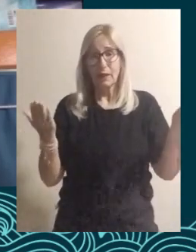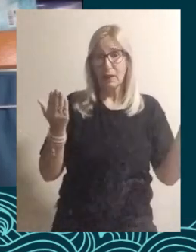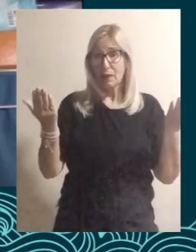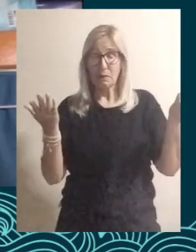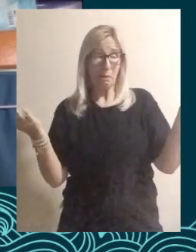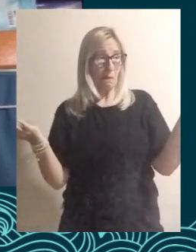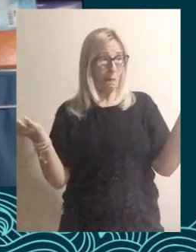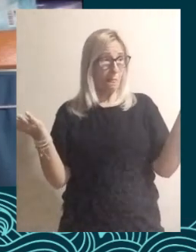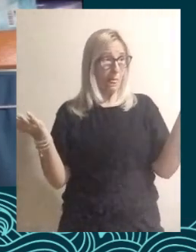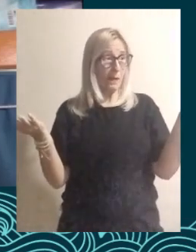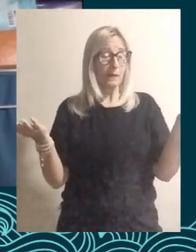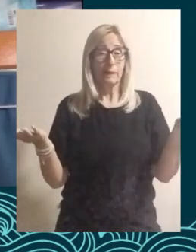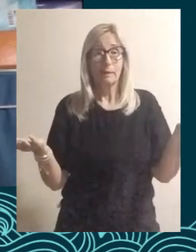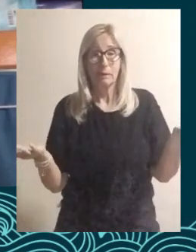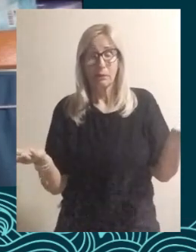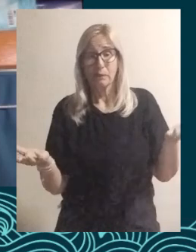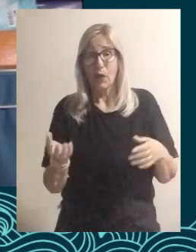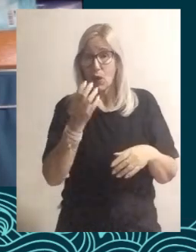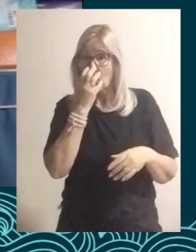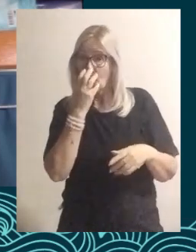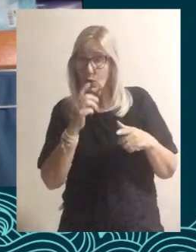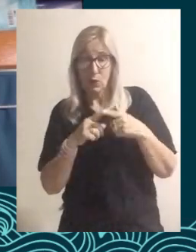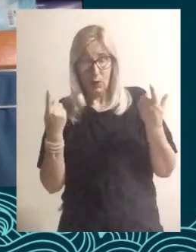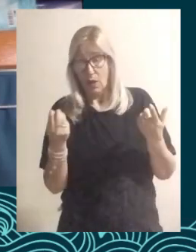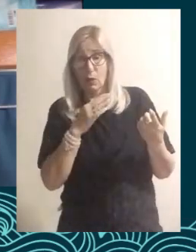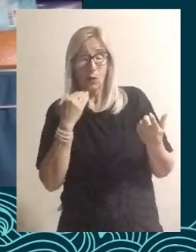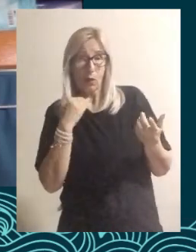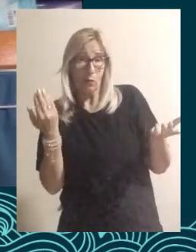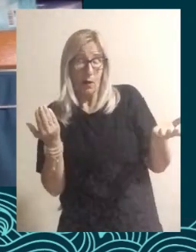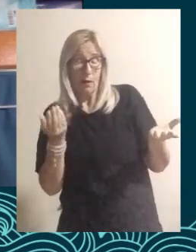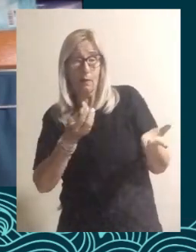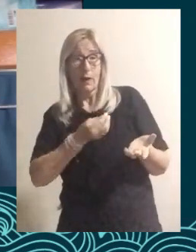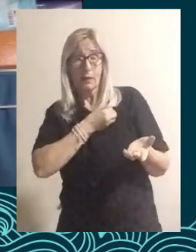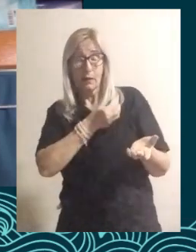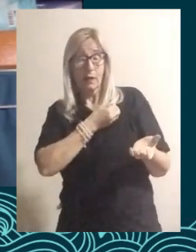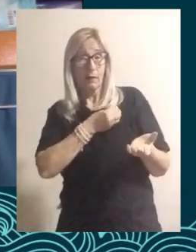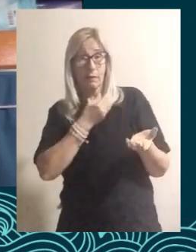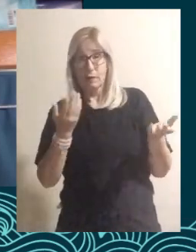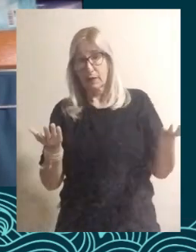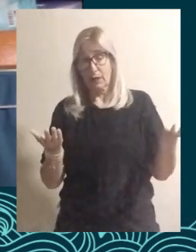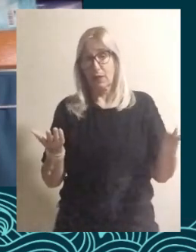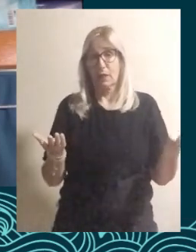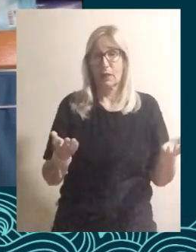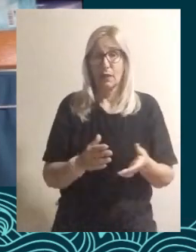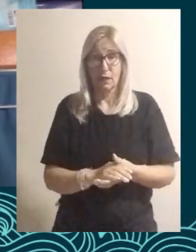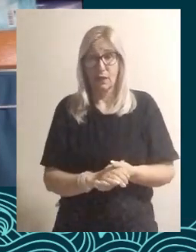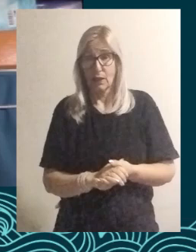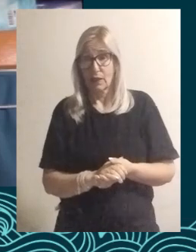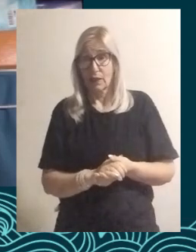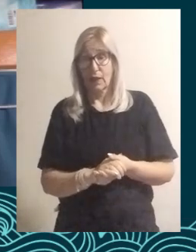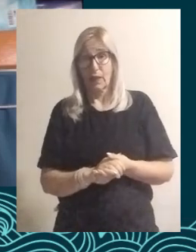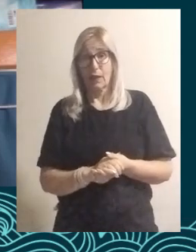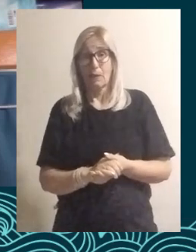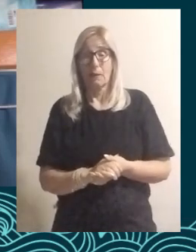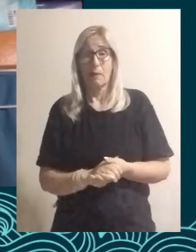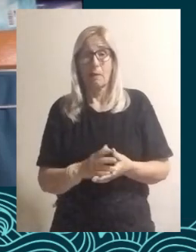mas os locais talvez achem normal quando um cachorro tem um acidente e morre, faz parte daquilo. Os cachorros, para eles, não